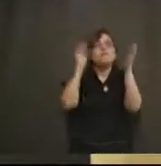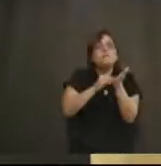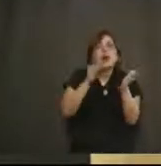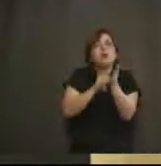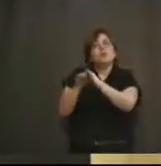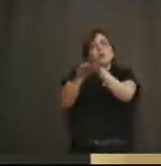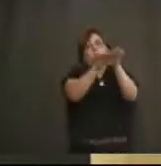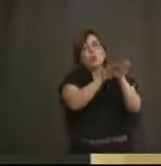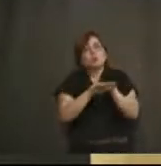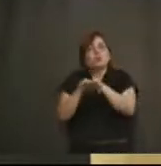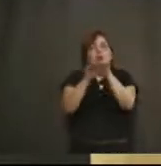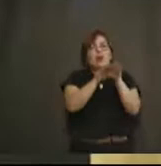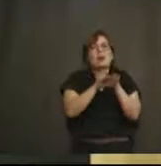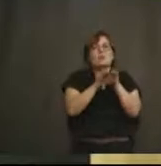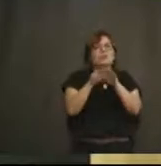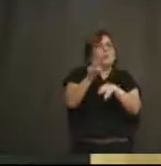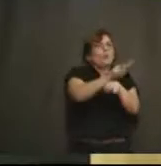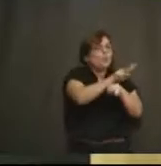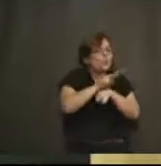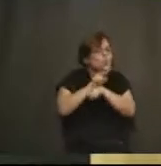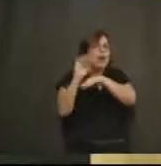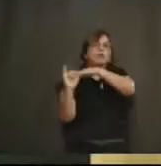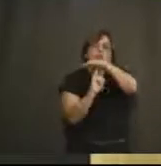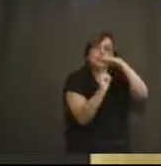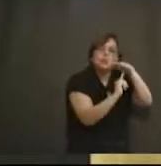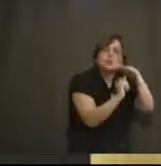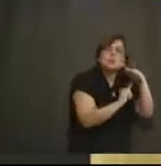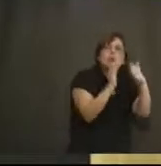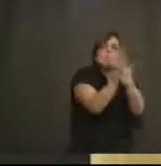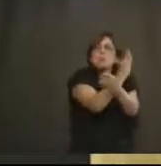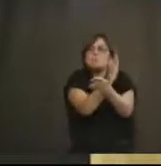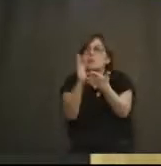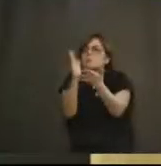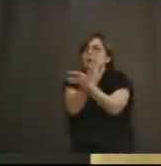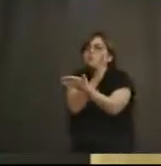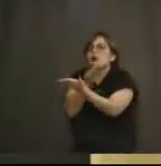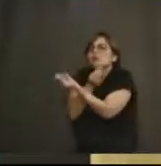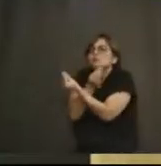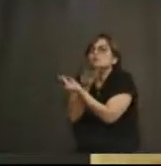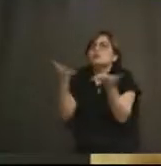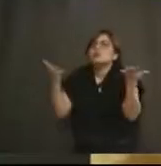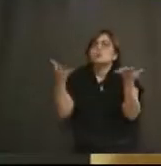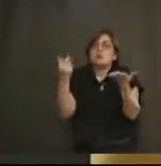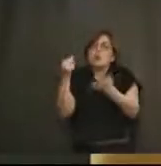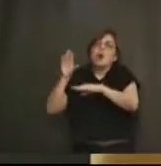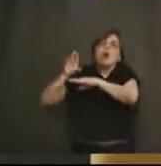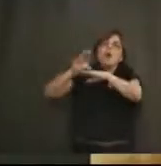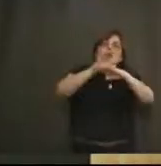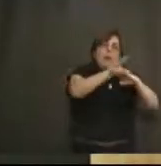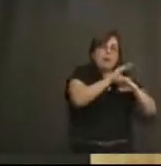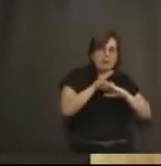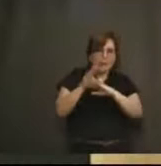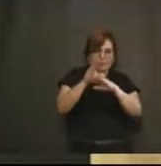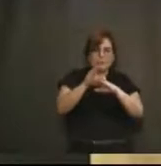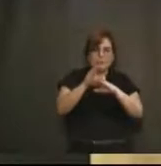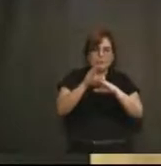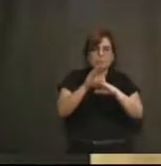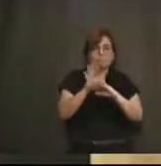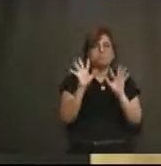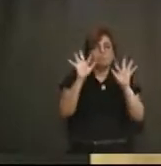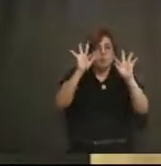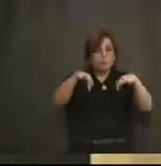desigualdade no tratamento das instituições acadêmicas e de pesquisa que estão sediadas na Amazônia. Por